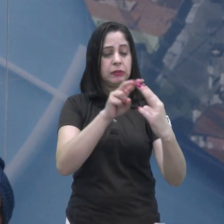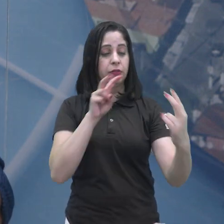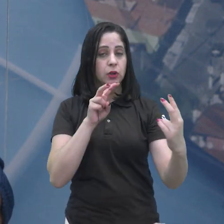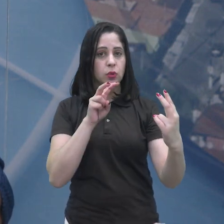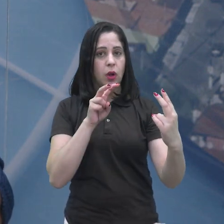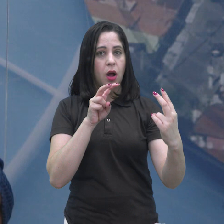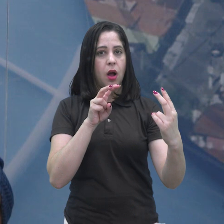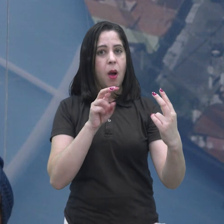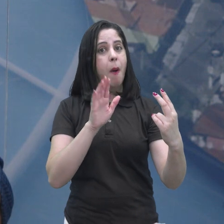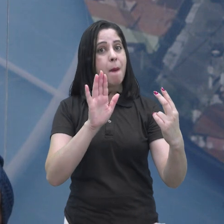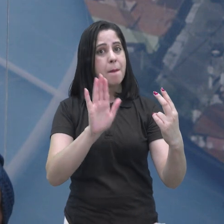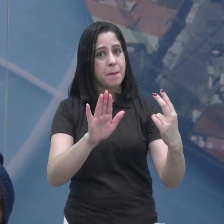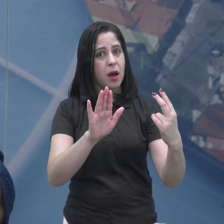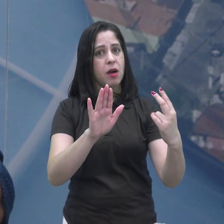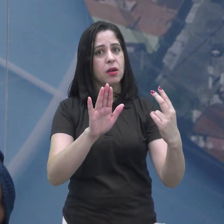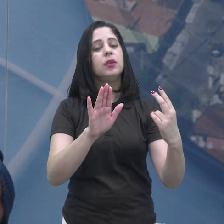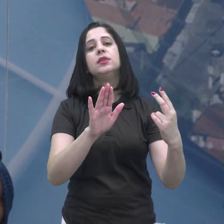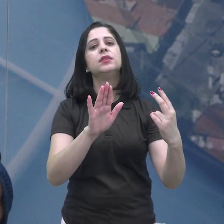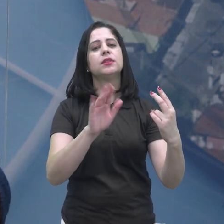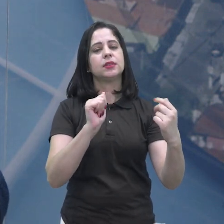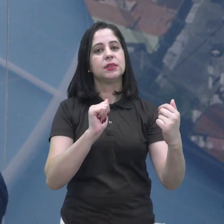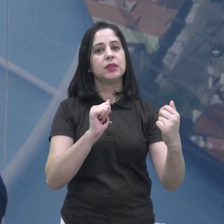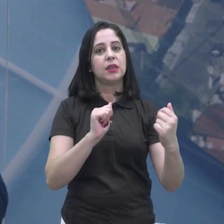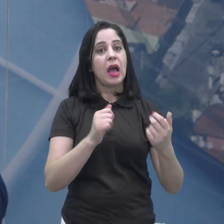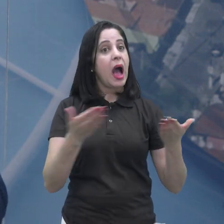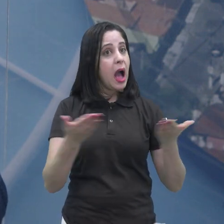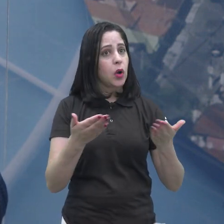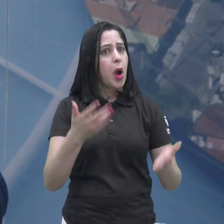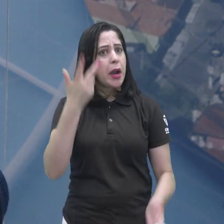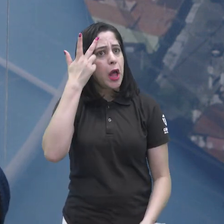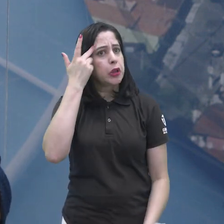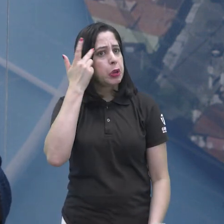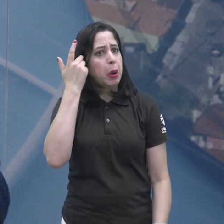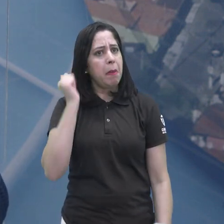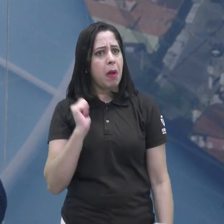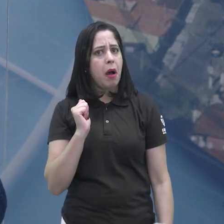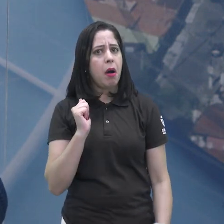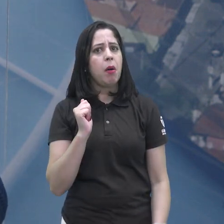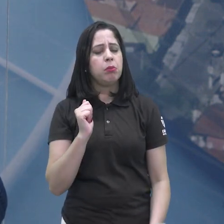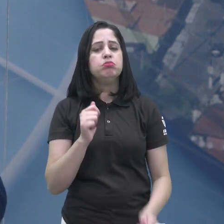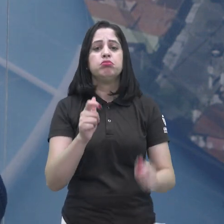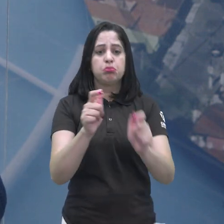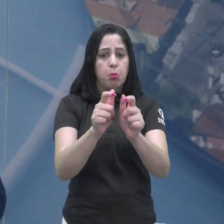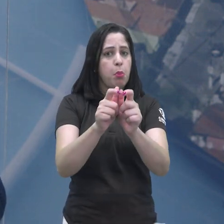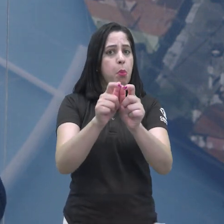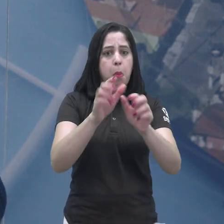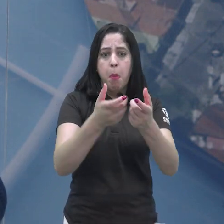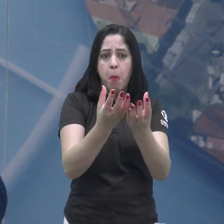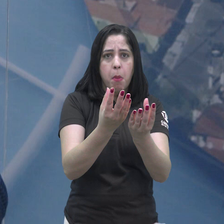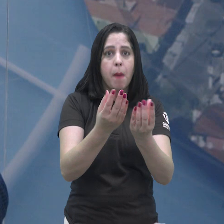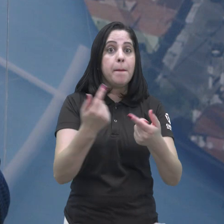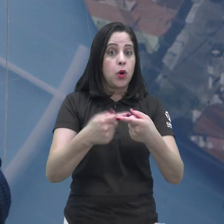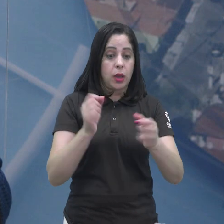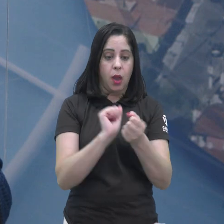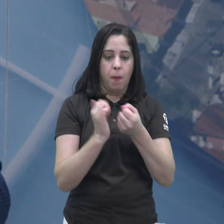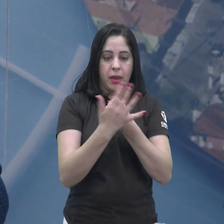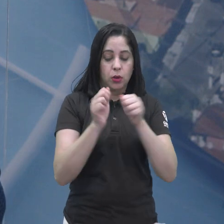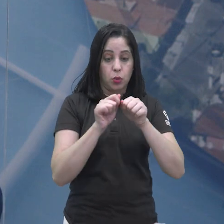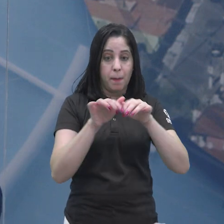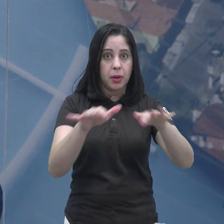trabalho remoto. E é uma forma de trabalho, Luciana, que se tornou muito comum hoje em dia, principalmente no